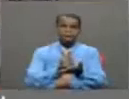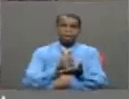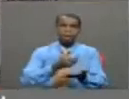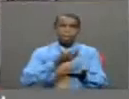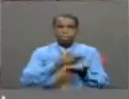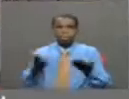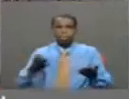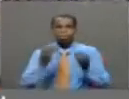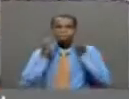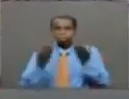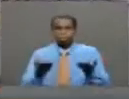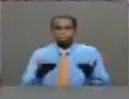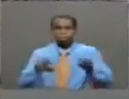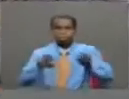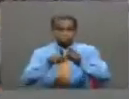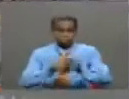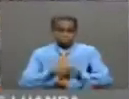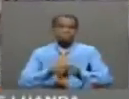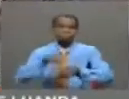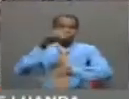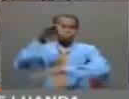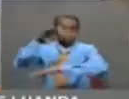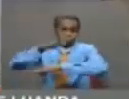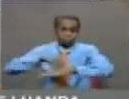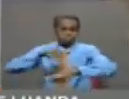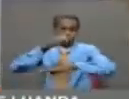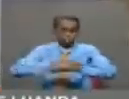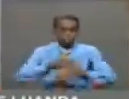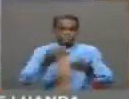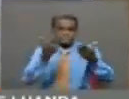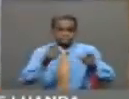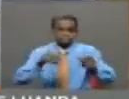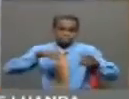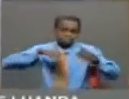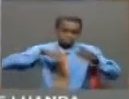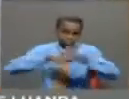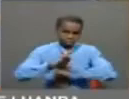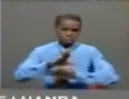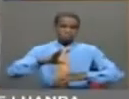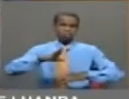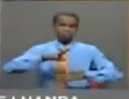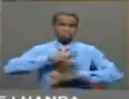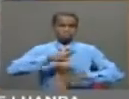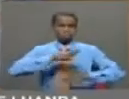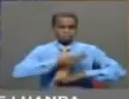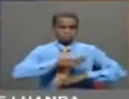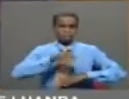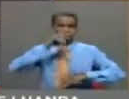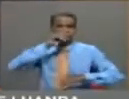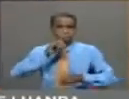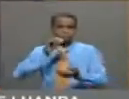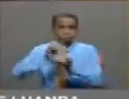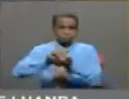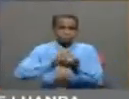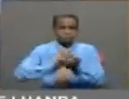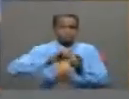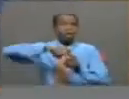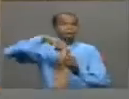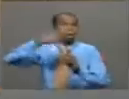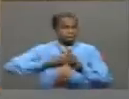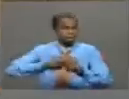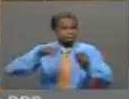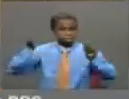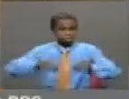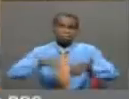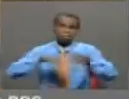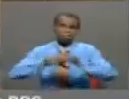com a contratação de mais pessoal para as escolas será uma realidade para o próximo ano para este